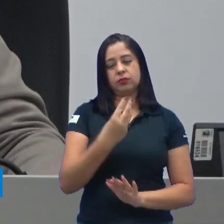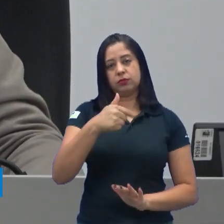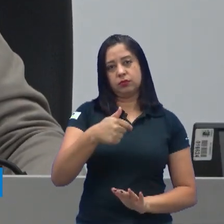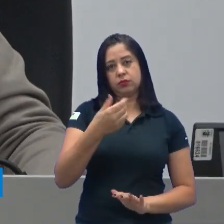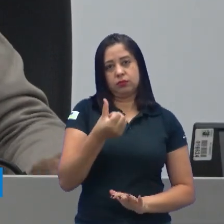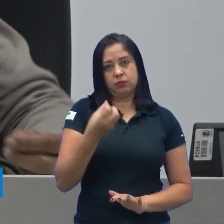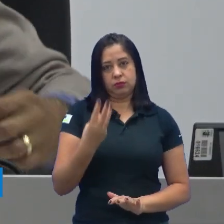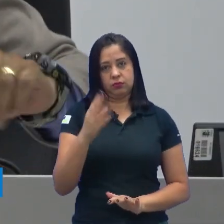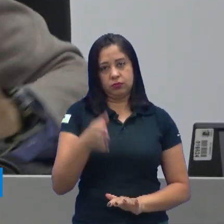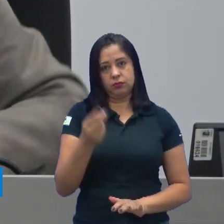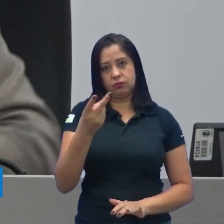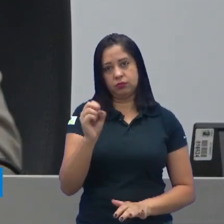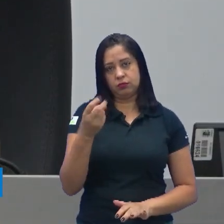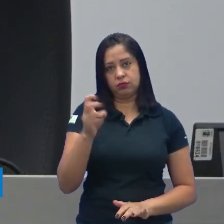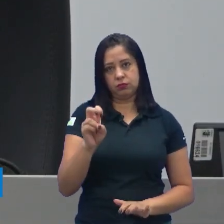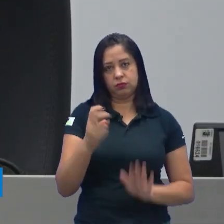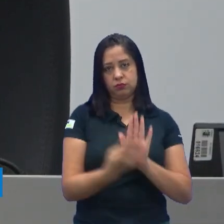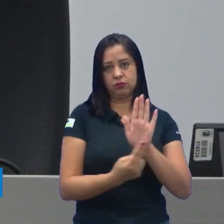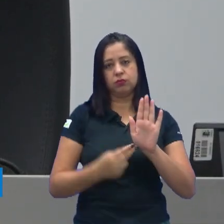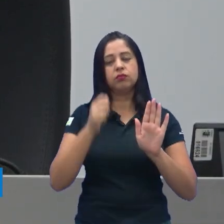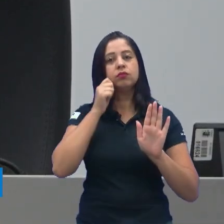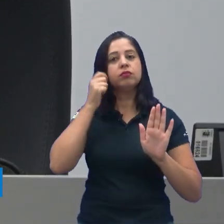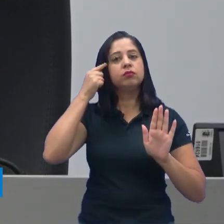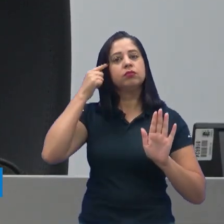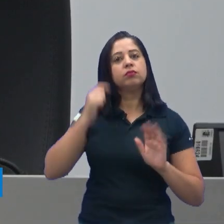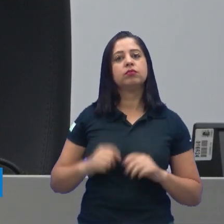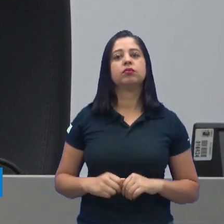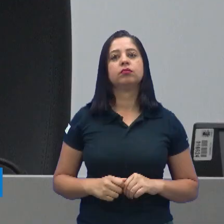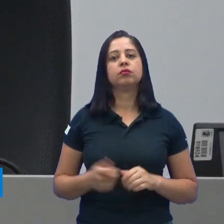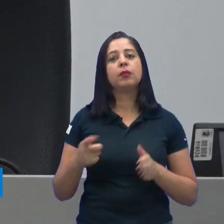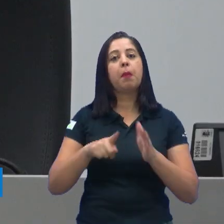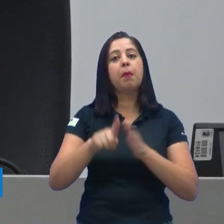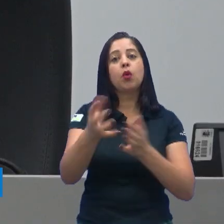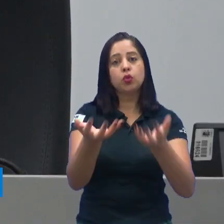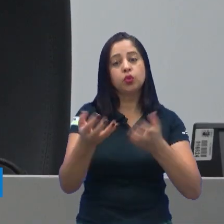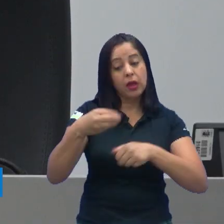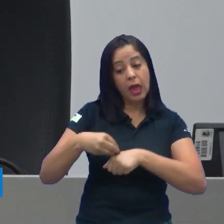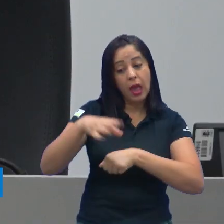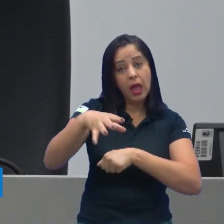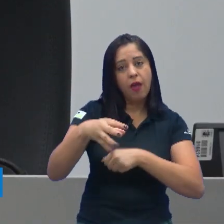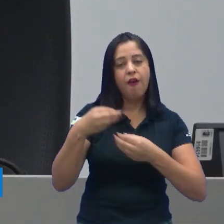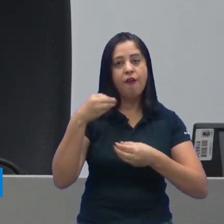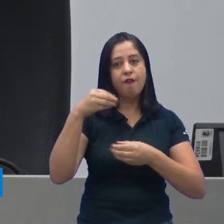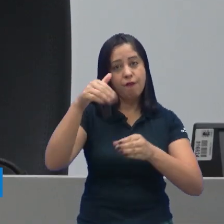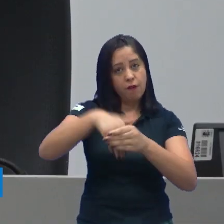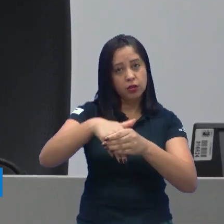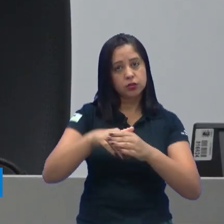3763/2025, autoria da vereadora Amélia Naomi. Consulta a liderança e desejo de caminhar ao voto.